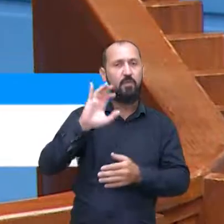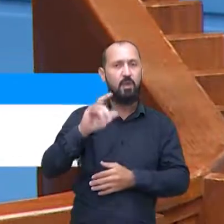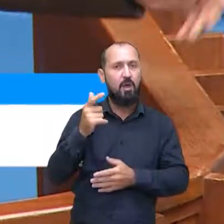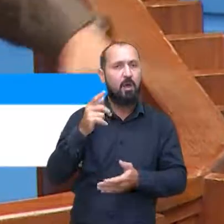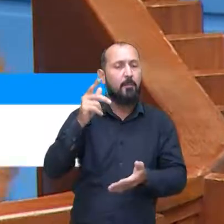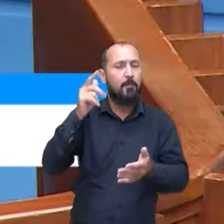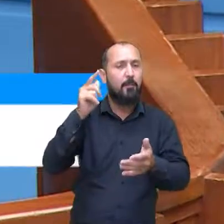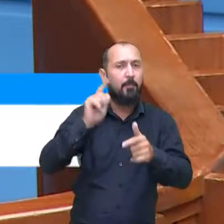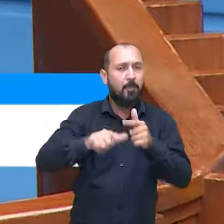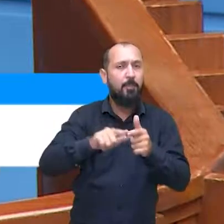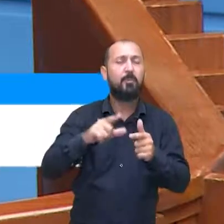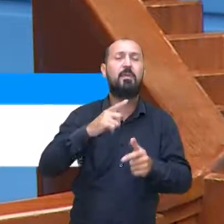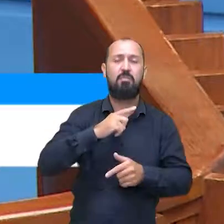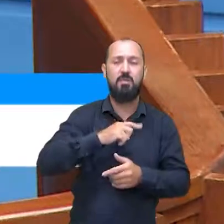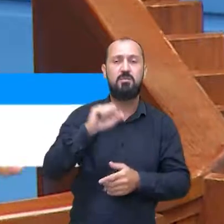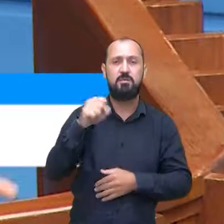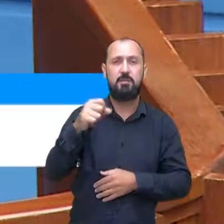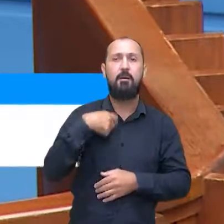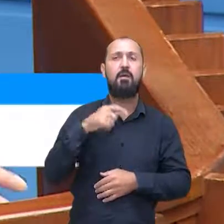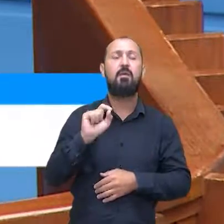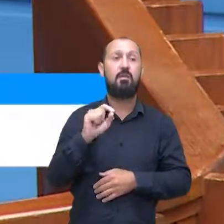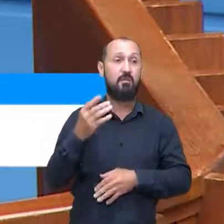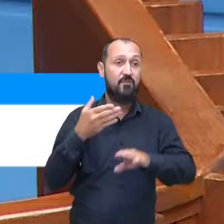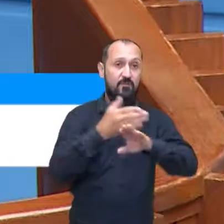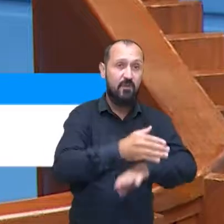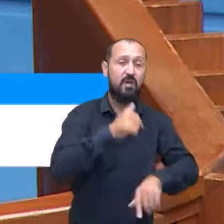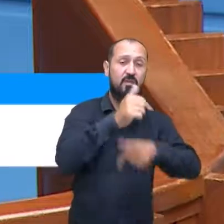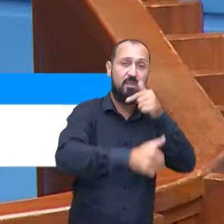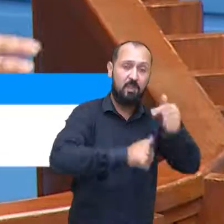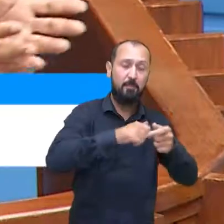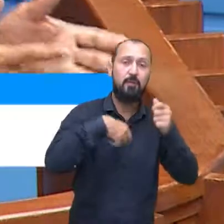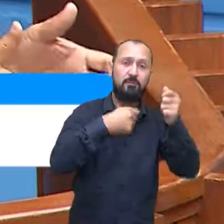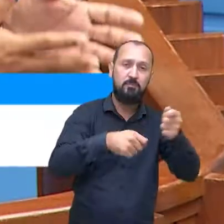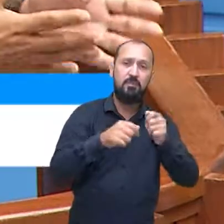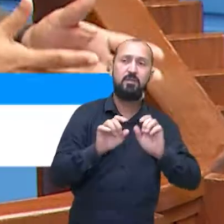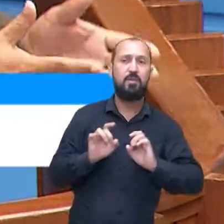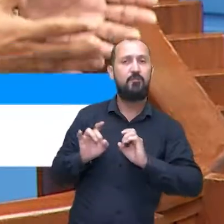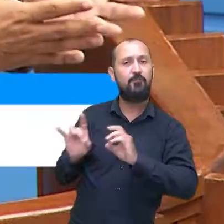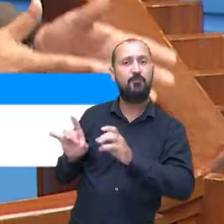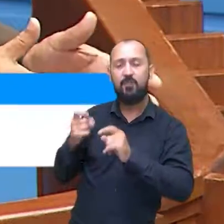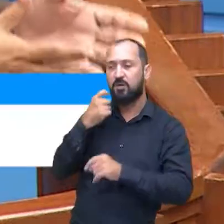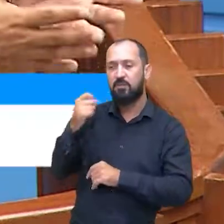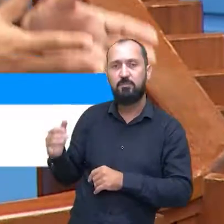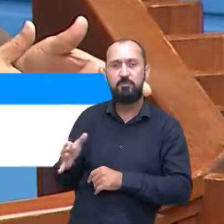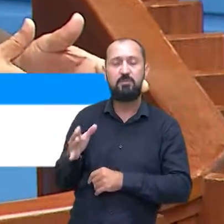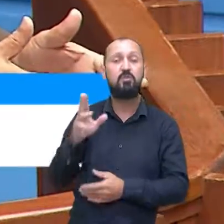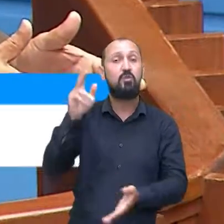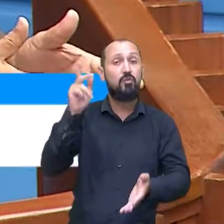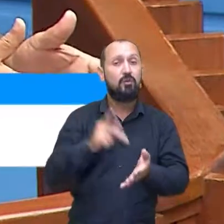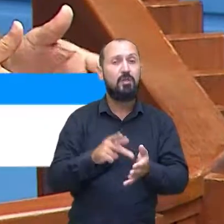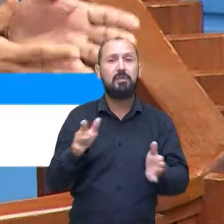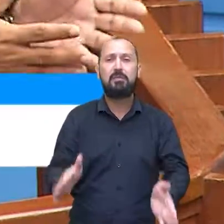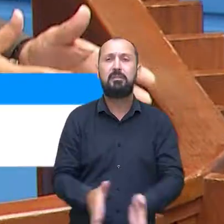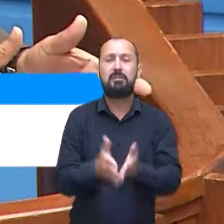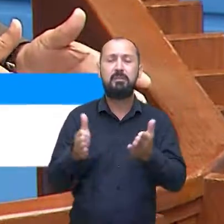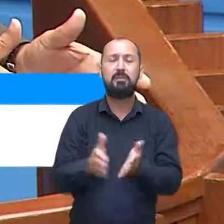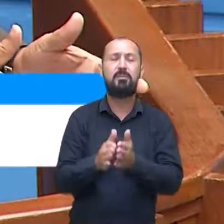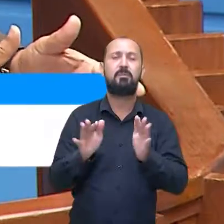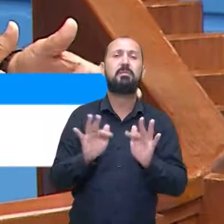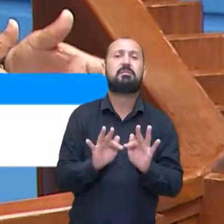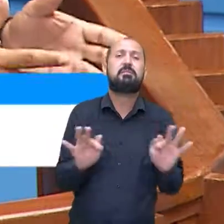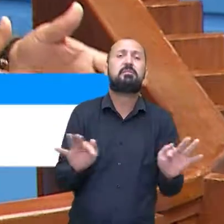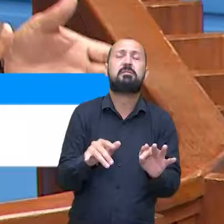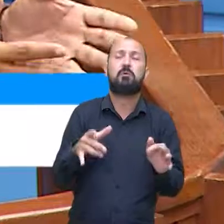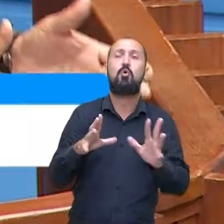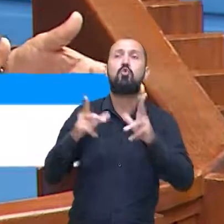o mercado e vende para isso. Esse realmente existe, é um problema econômico. Mas aquele que vai lá, que faz, que pratica a pesca e que vende